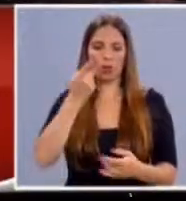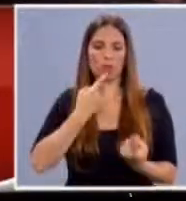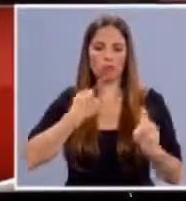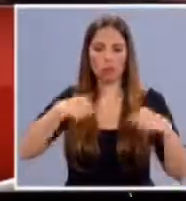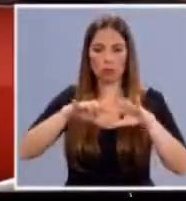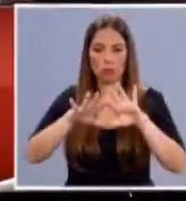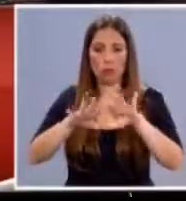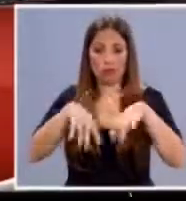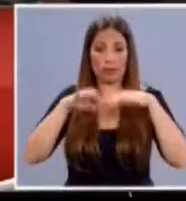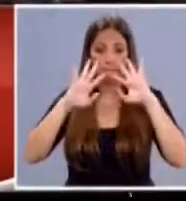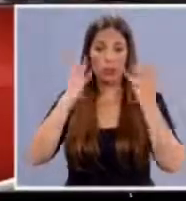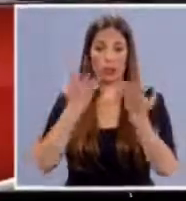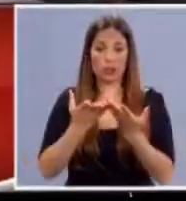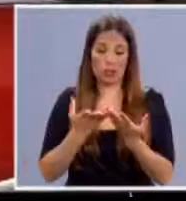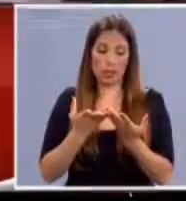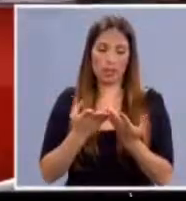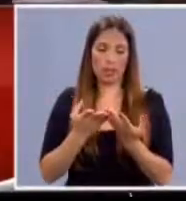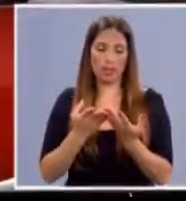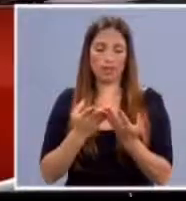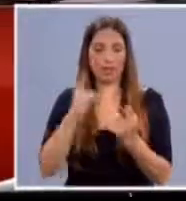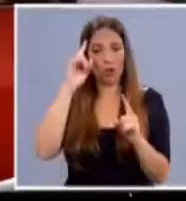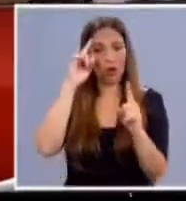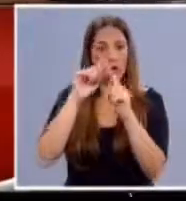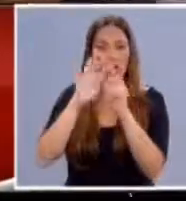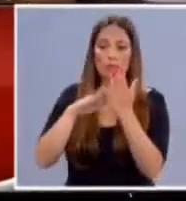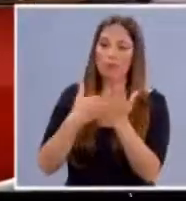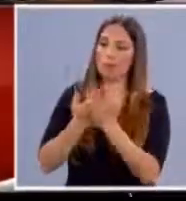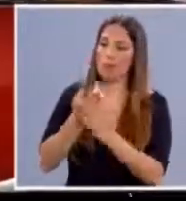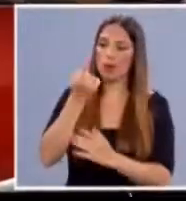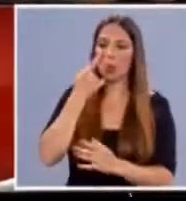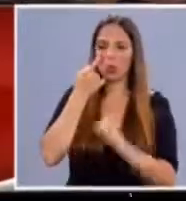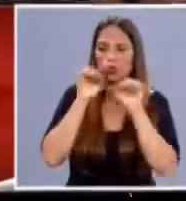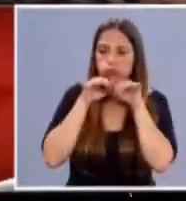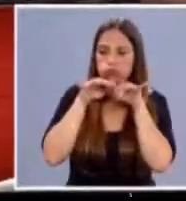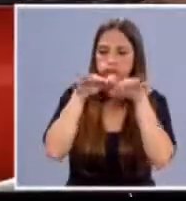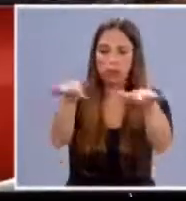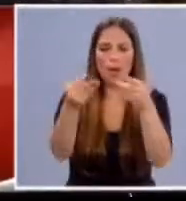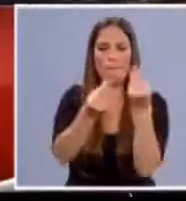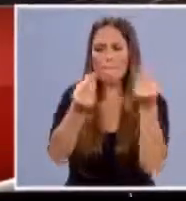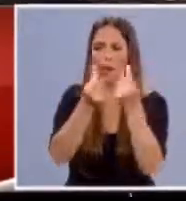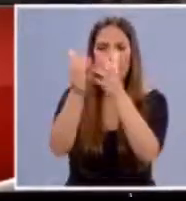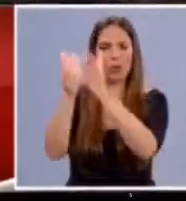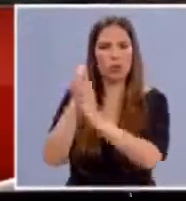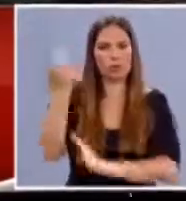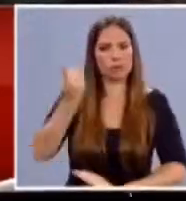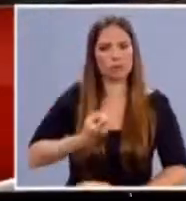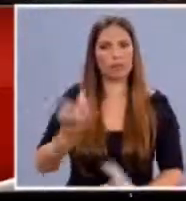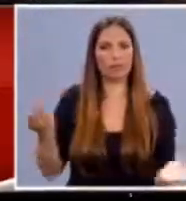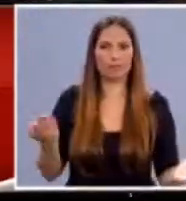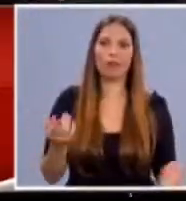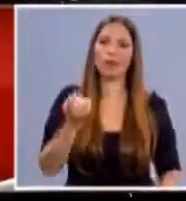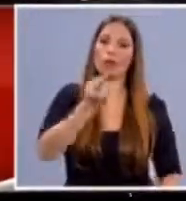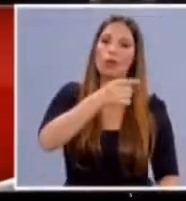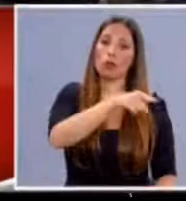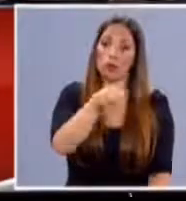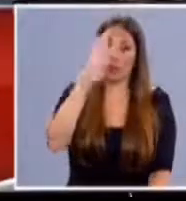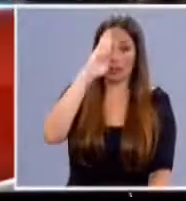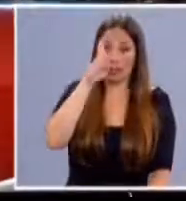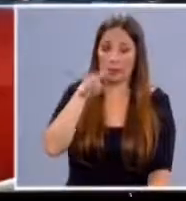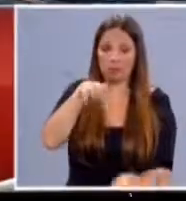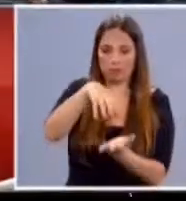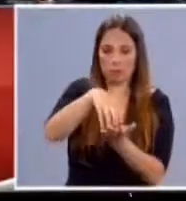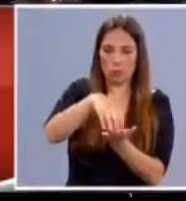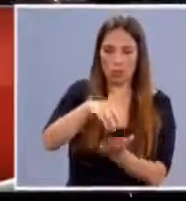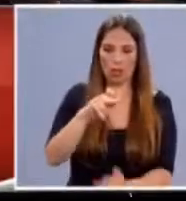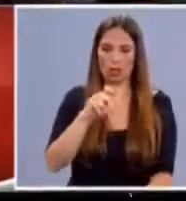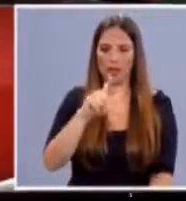façam conhecedores, efetivamente, de todas as formas e modos que devem seguir. Como sabem, é no Altice Arena que se